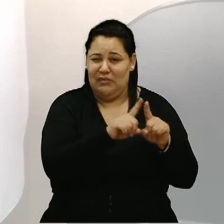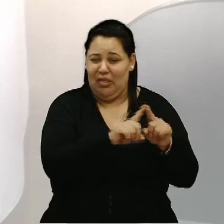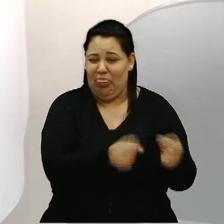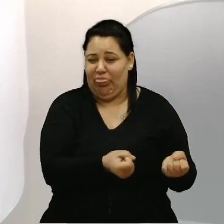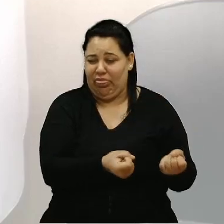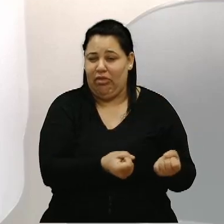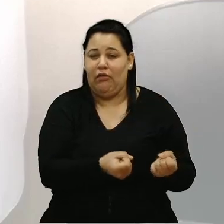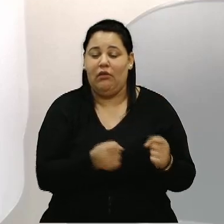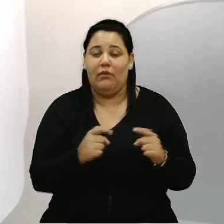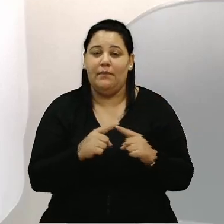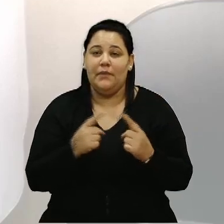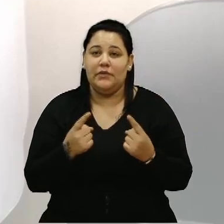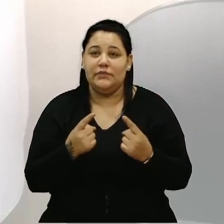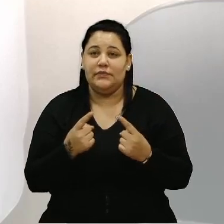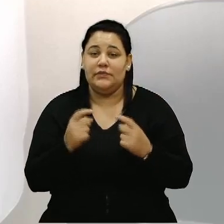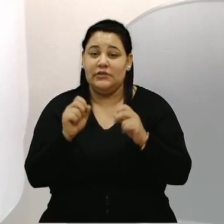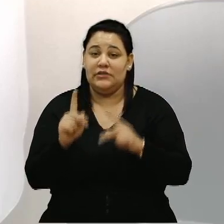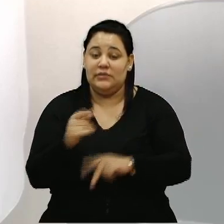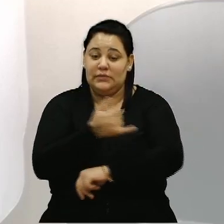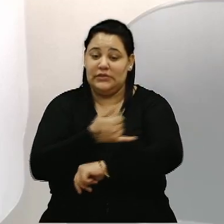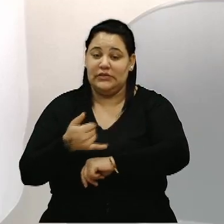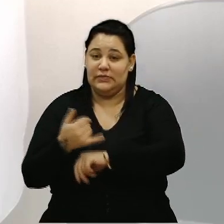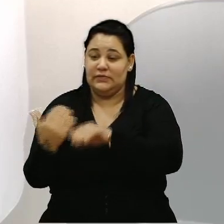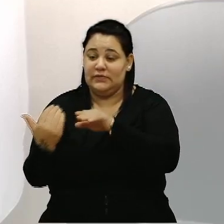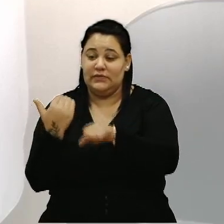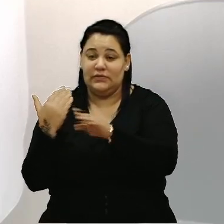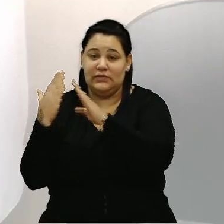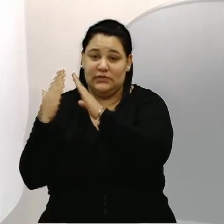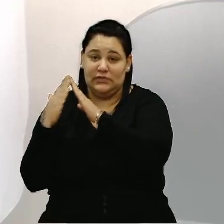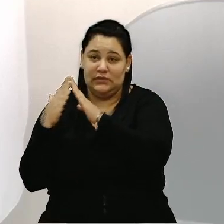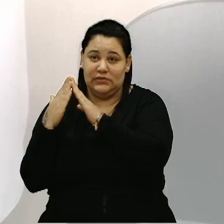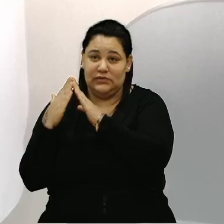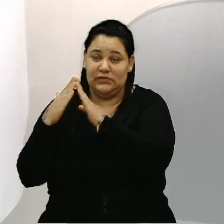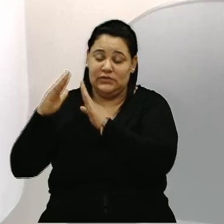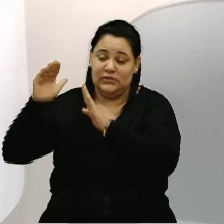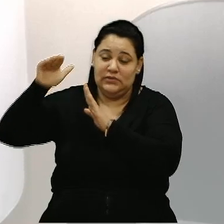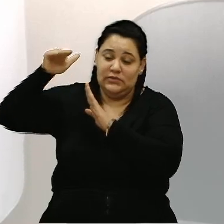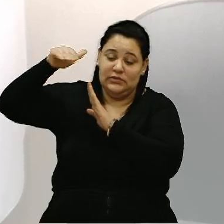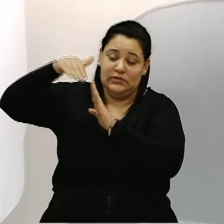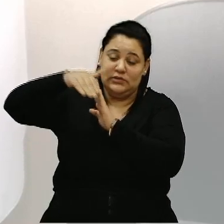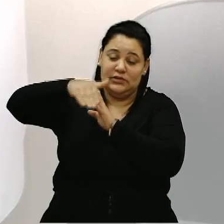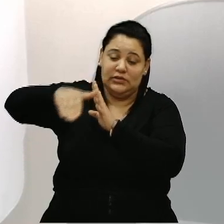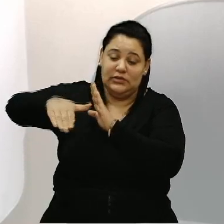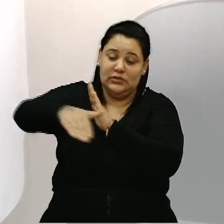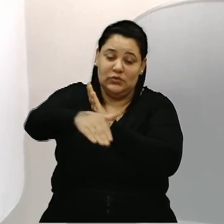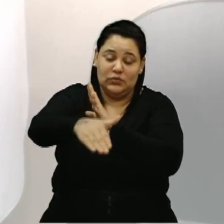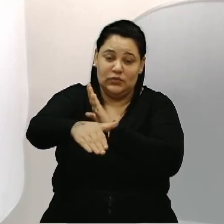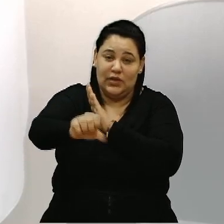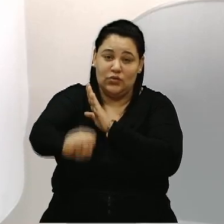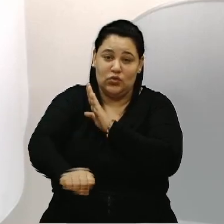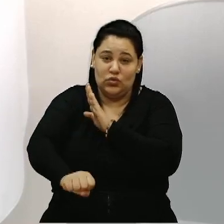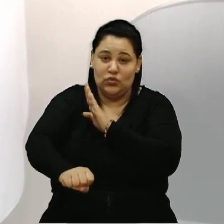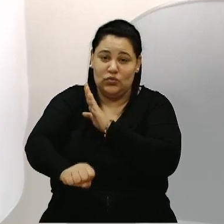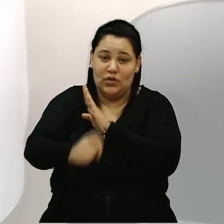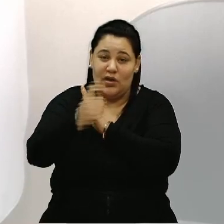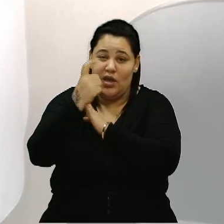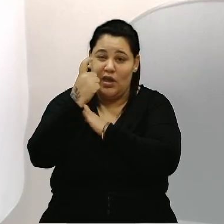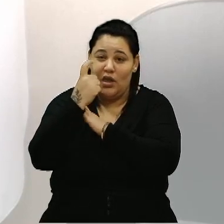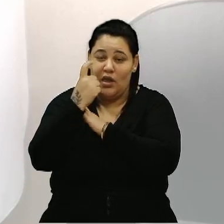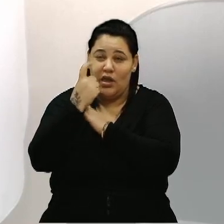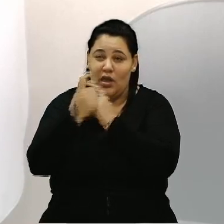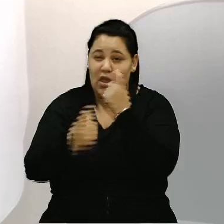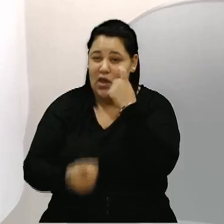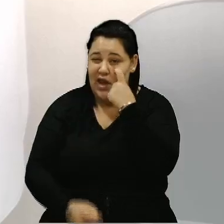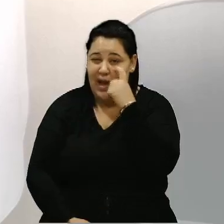Agora, quem passar na Avenida São Leopoldo, descendo o vereador Bressan em direção à Zona Sul, e olhar para a esquerda,